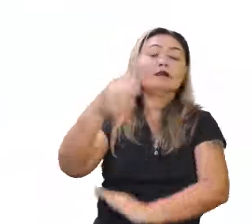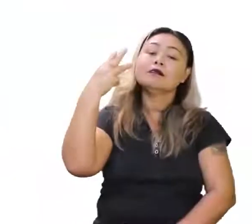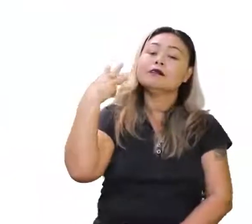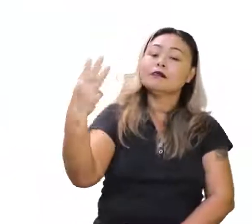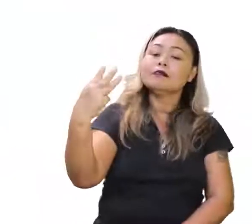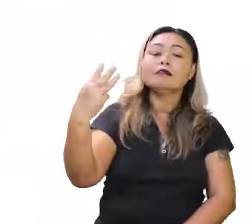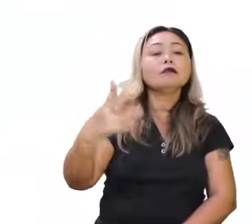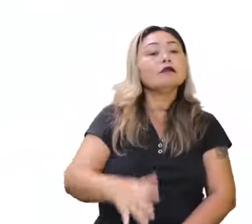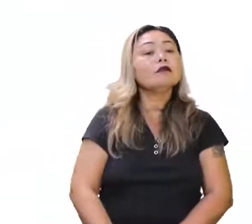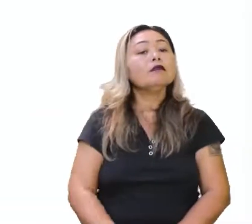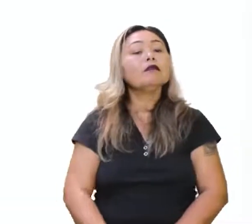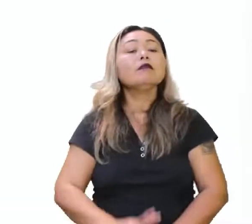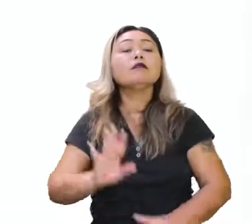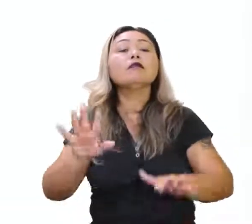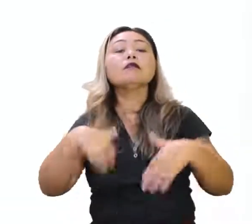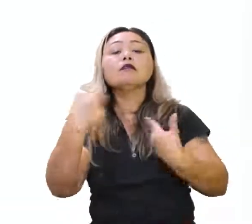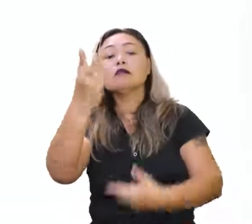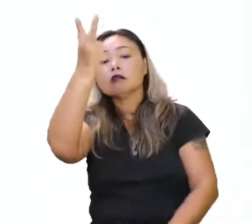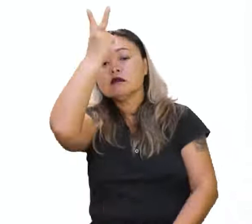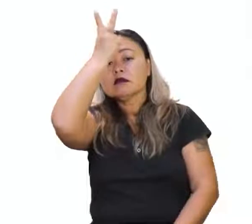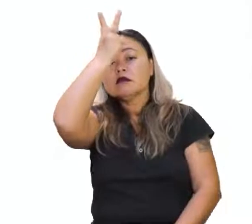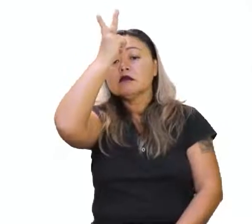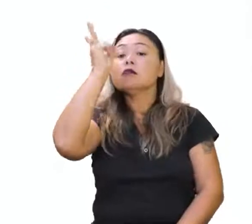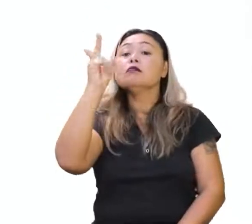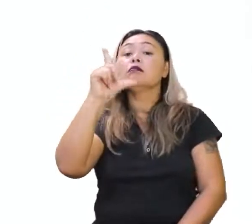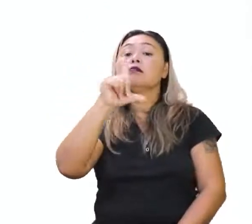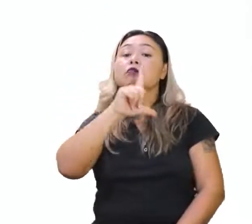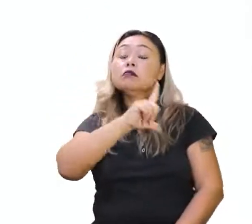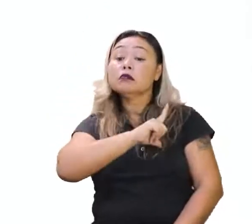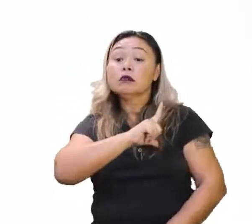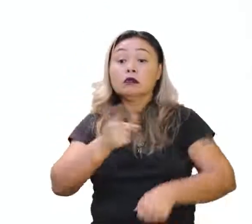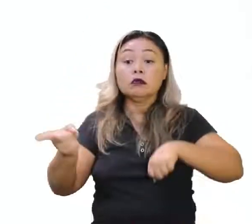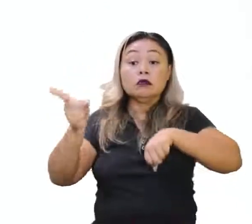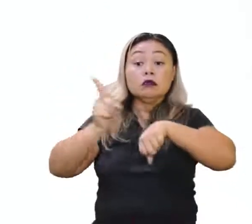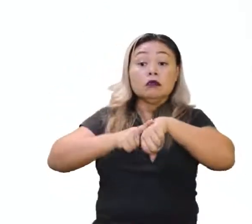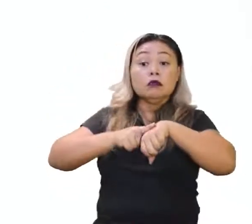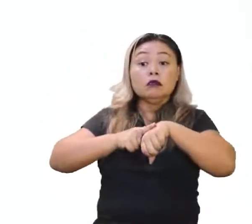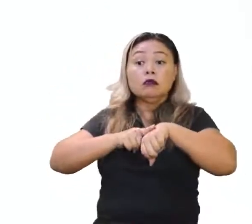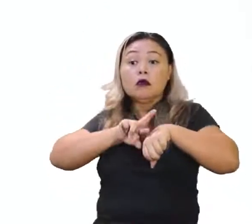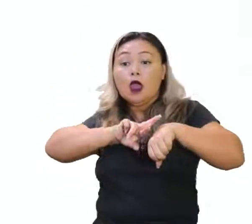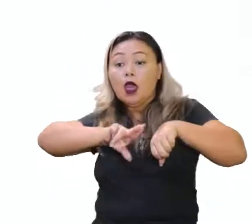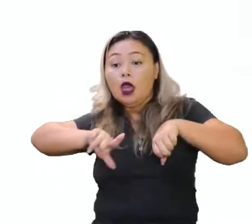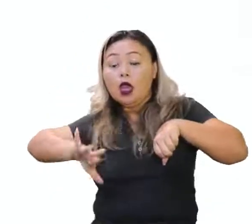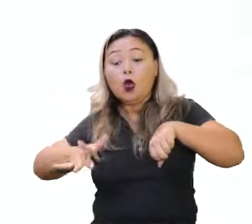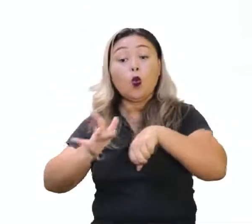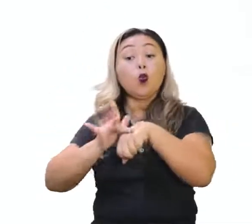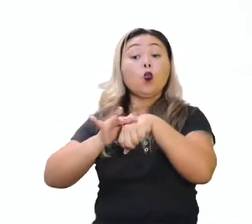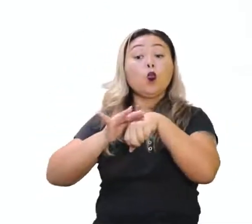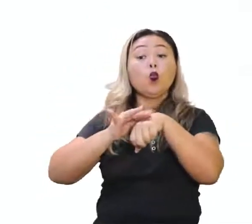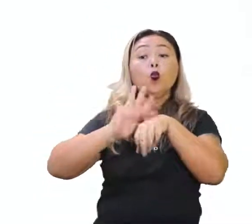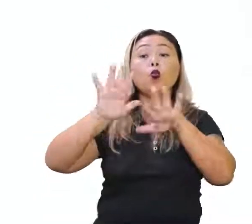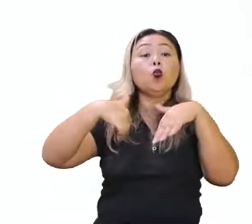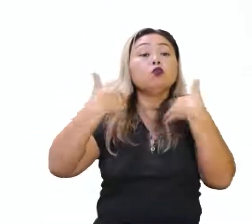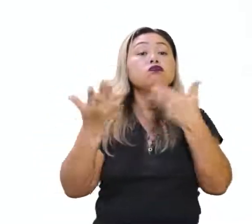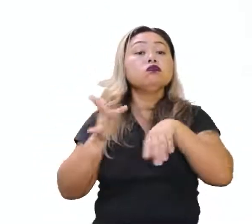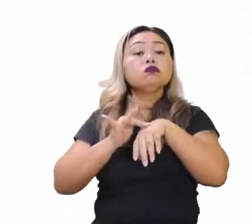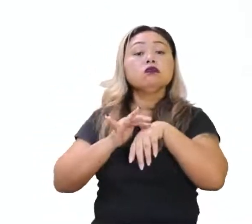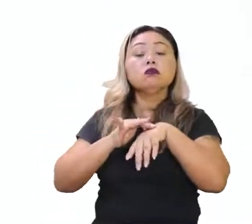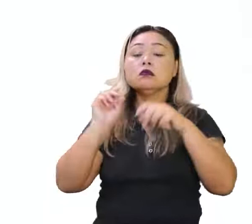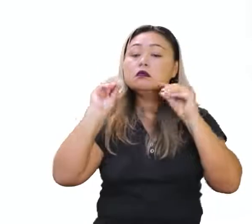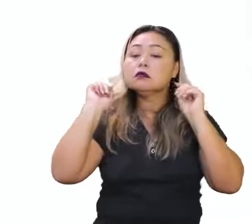3. Os caprinos são acometidos por várias doenças. Quais são as doenças que